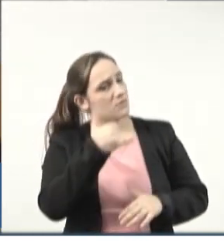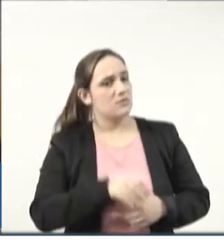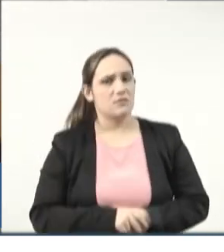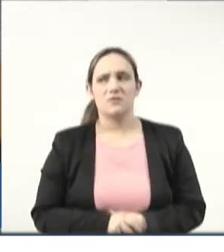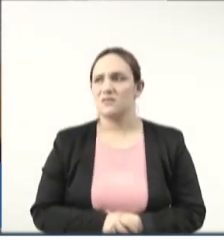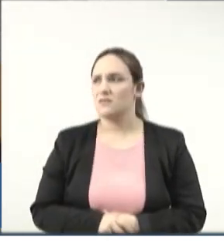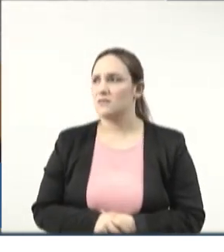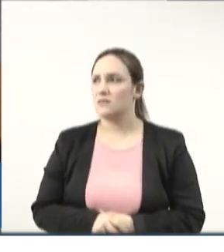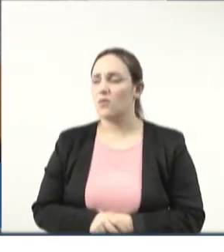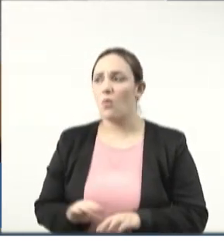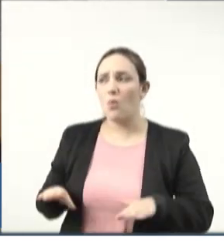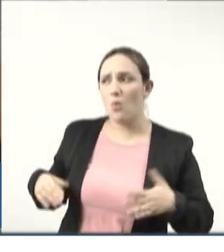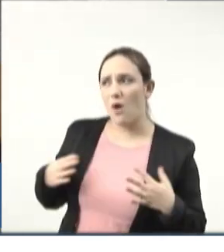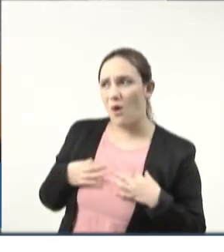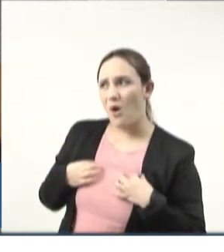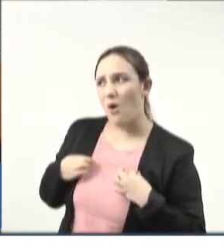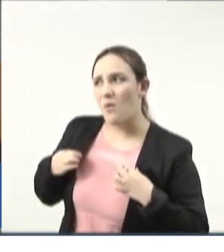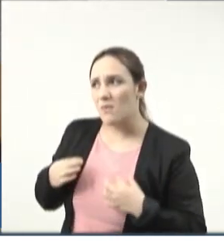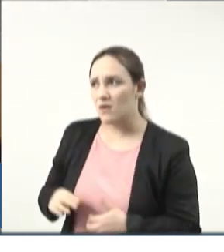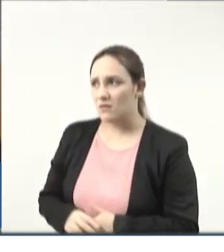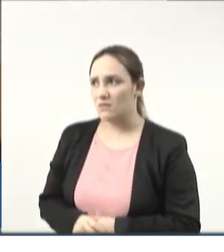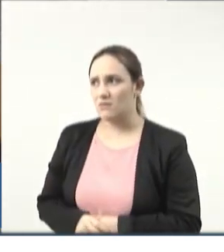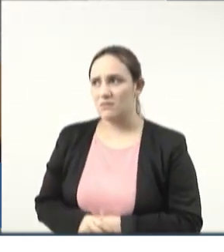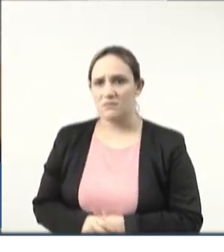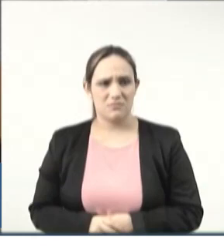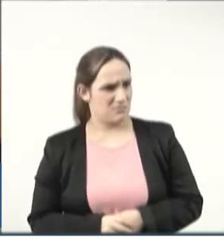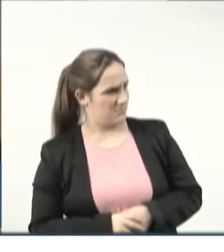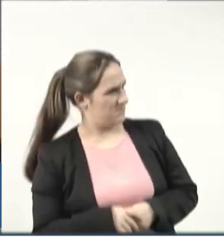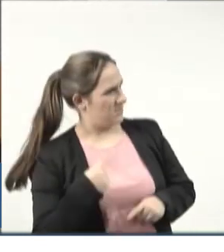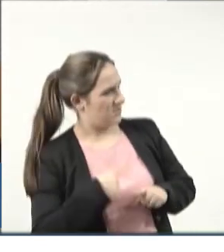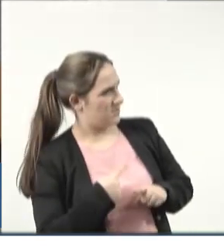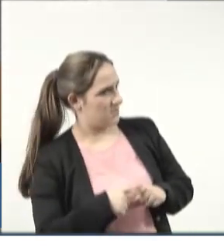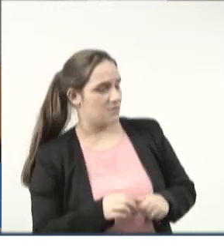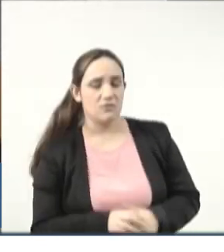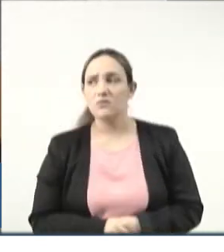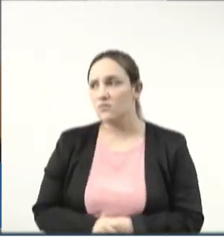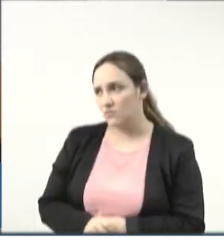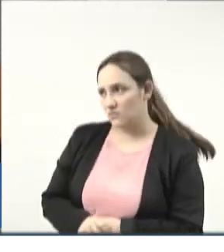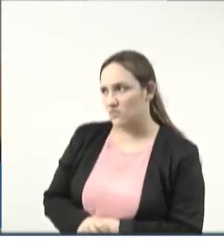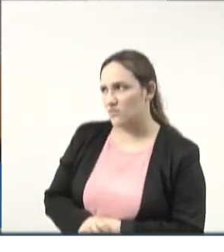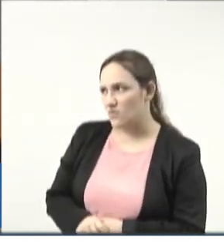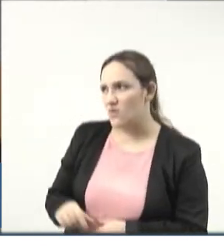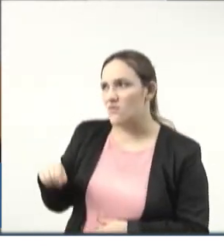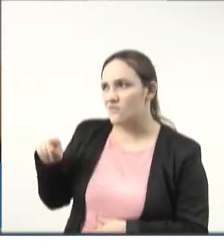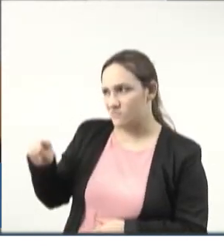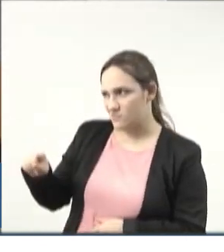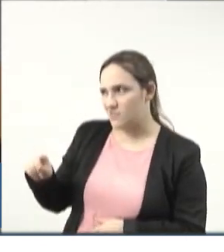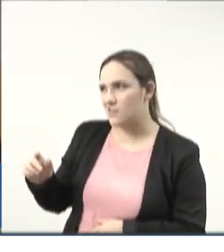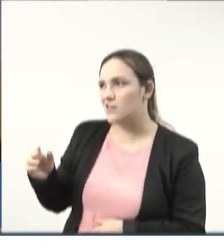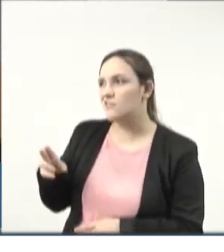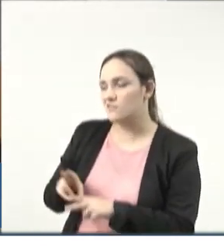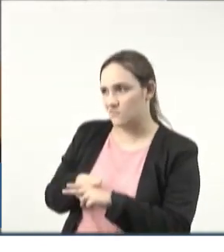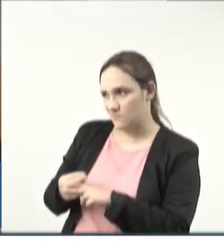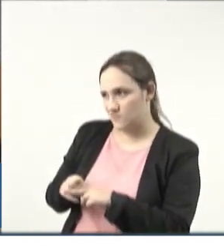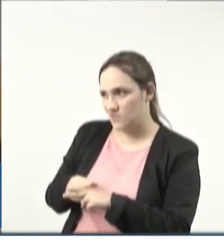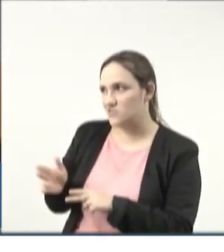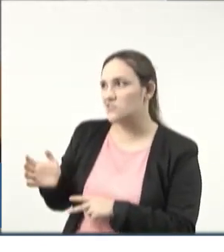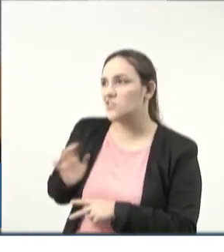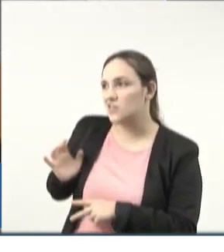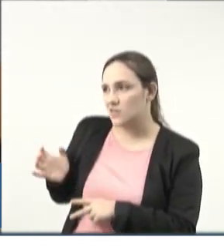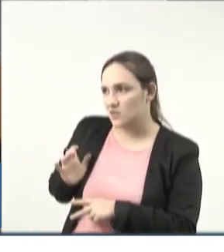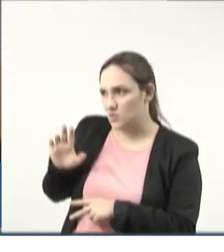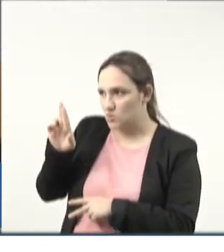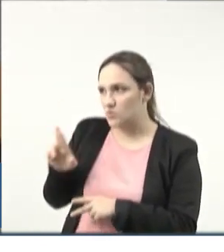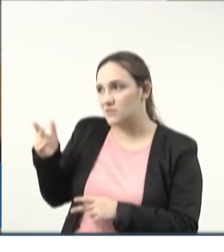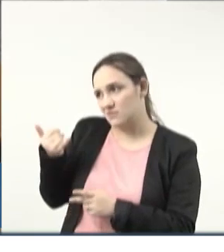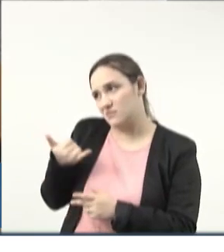que roupa você estava? Não, mas o que a roupa tem a ver? Você estava se passando por pessoa rica que anda tranquilamente na rua com o